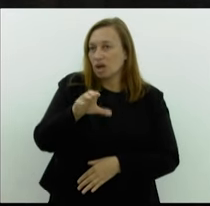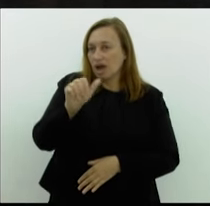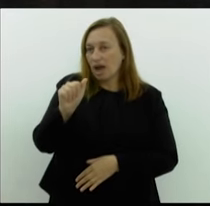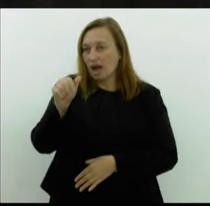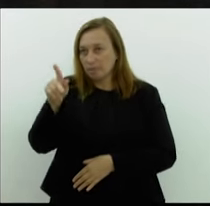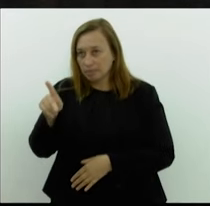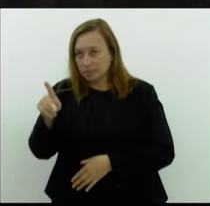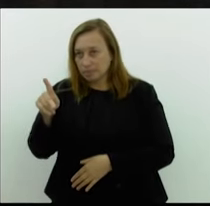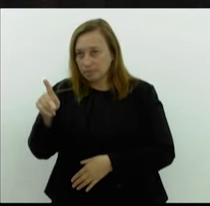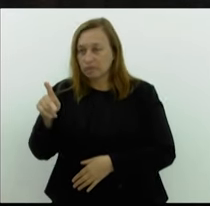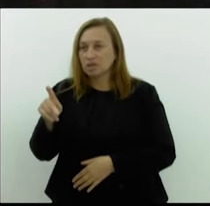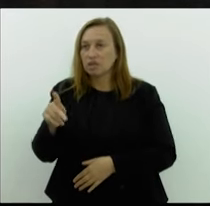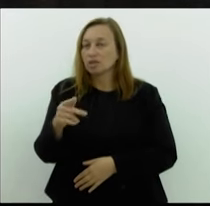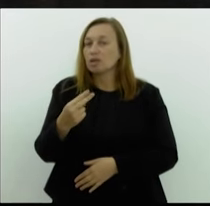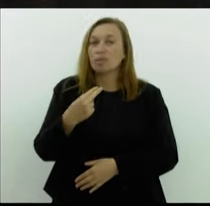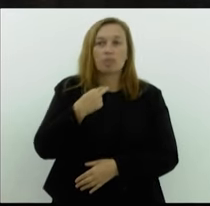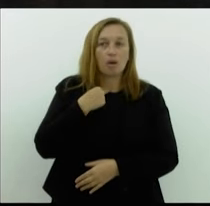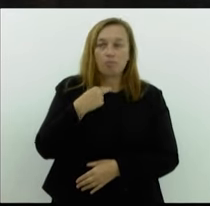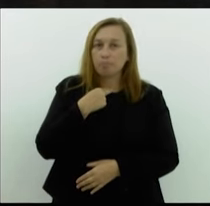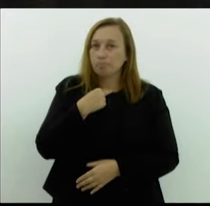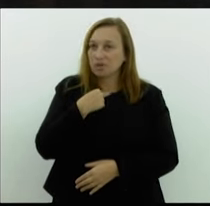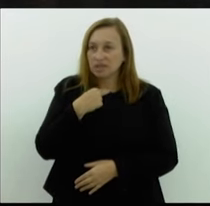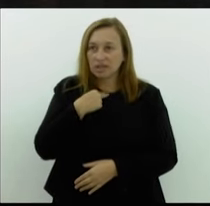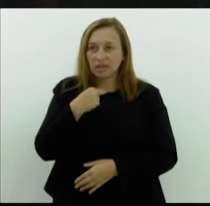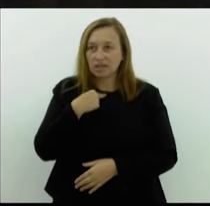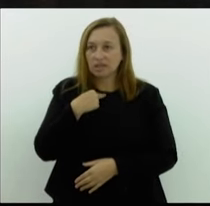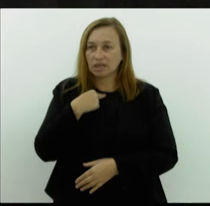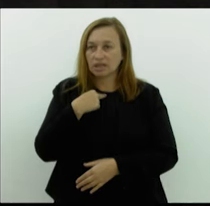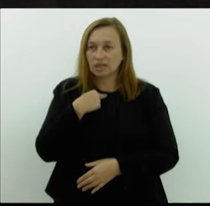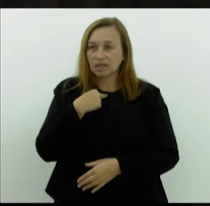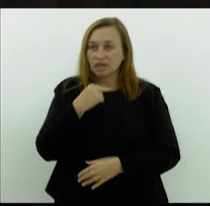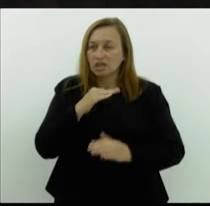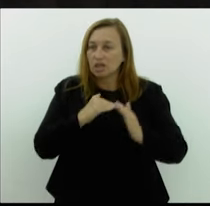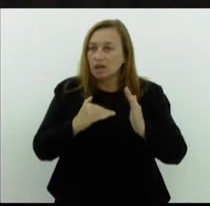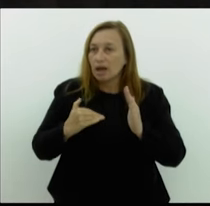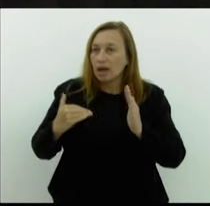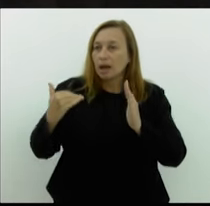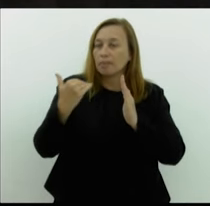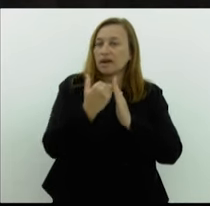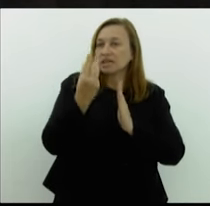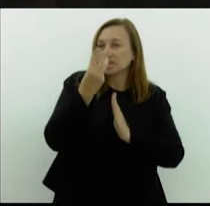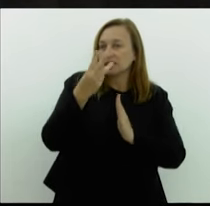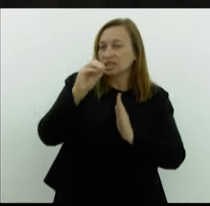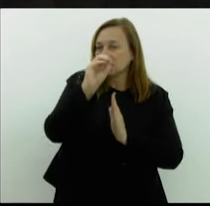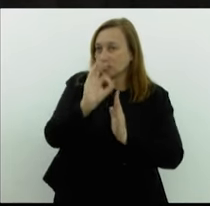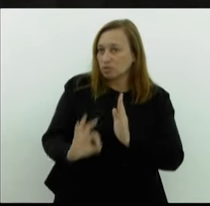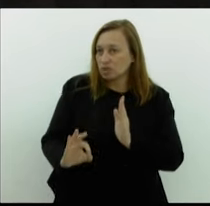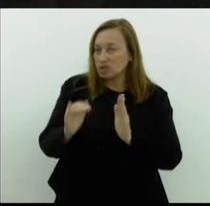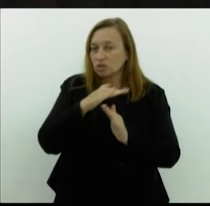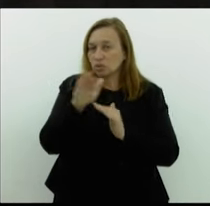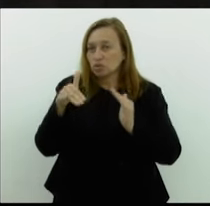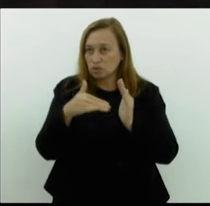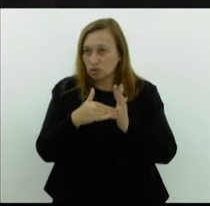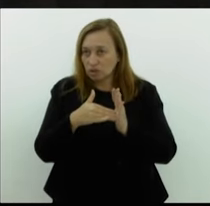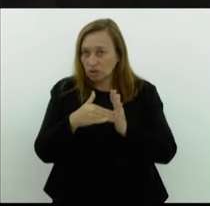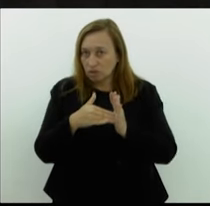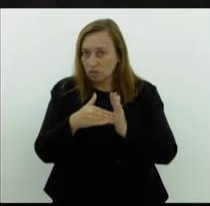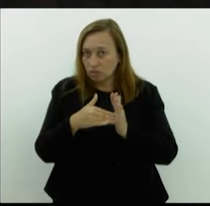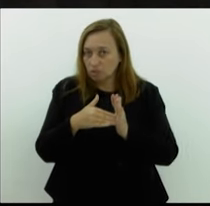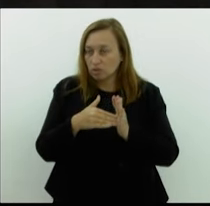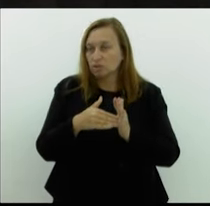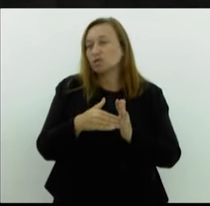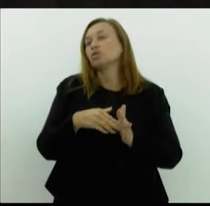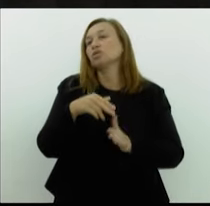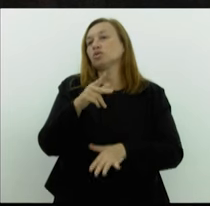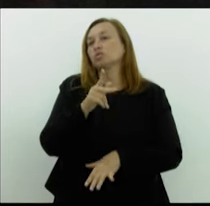artigo, não poderá ultrapassar 30% do total de docentes efetivos